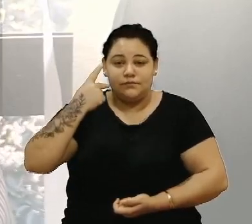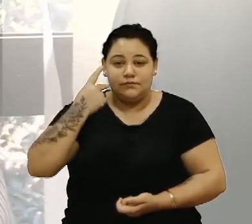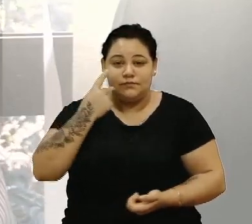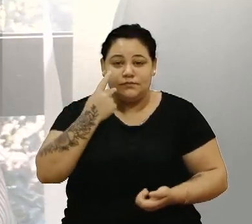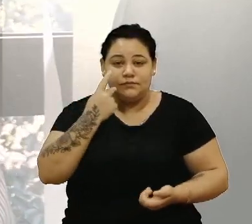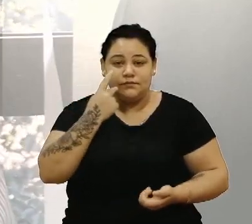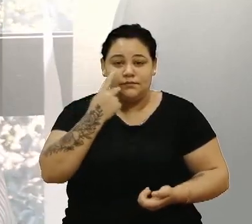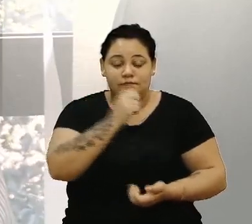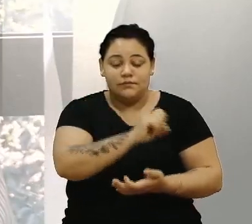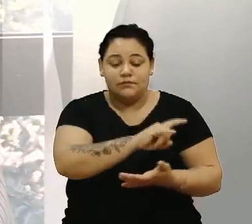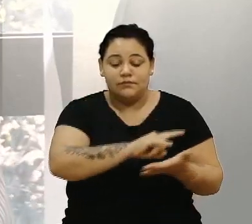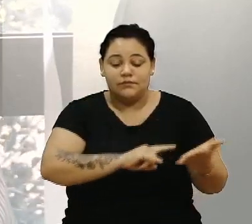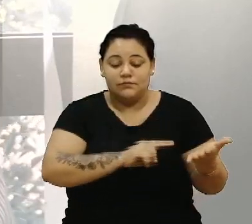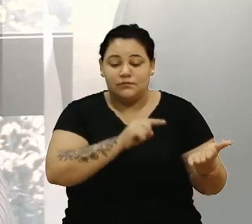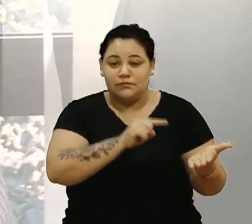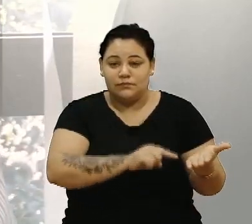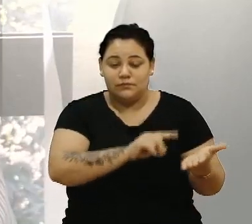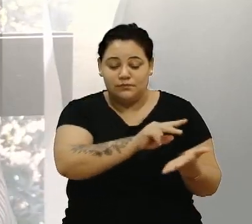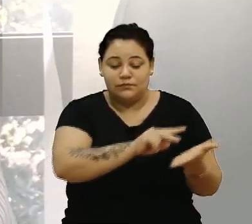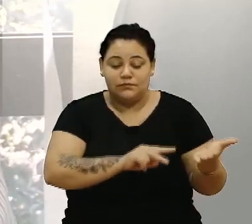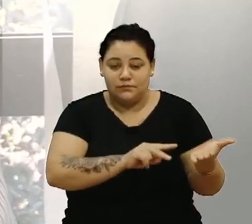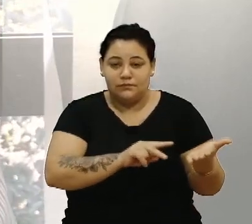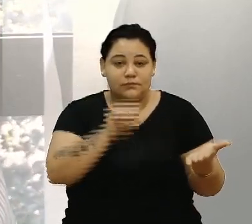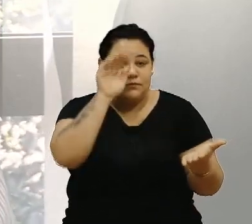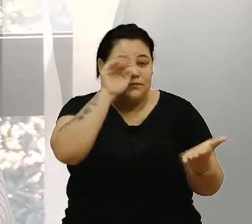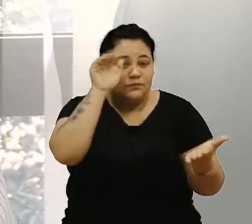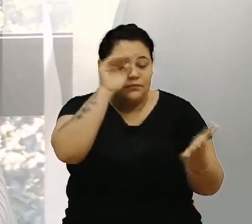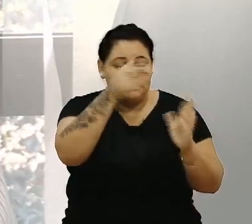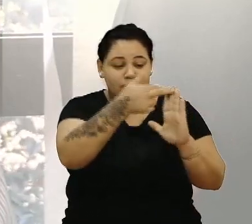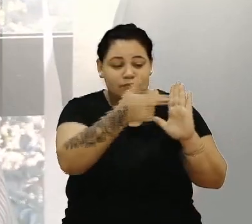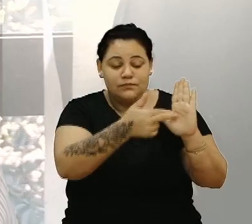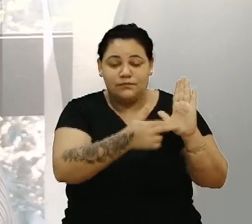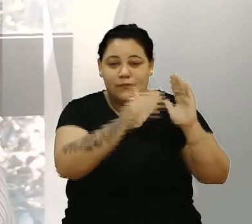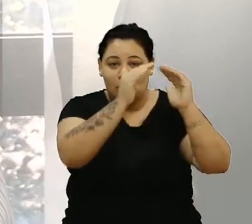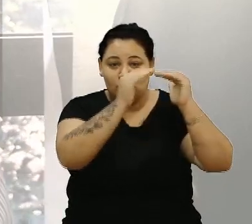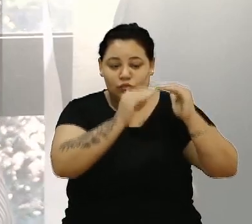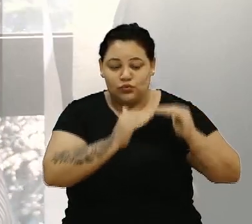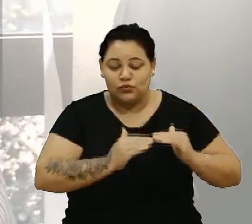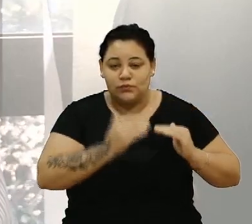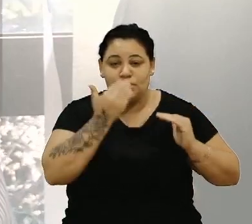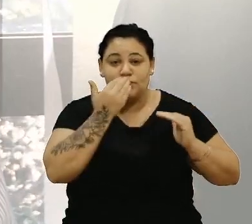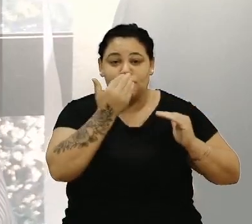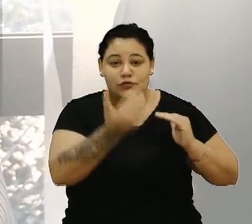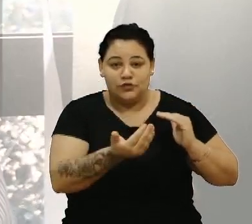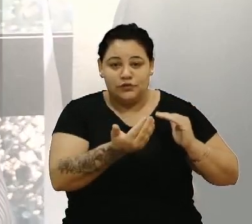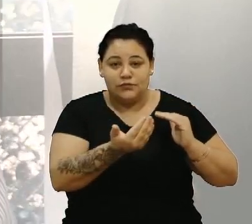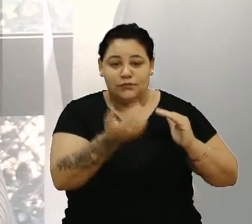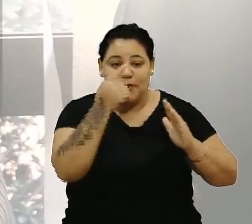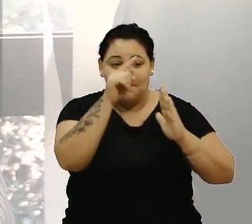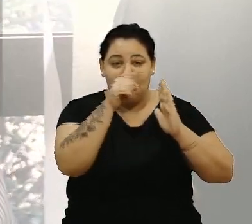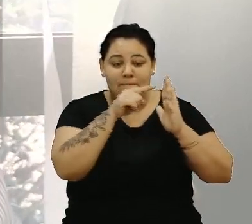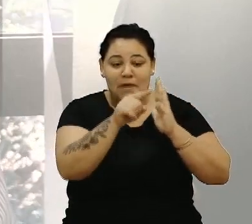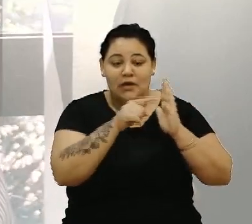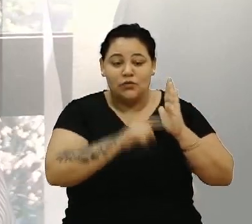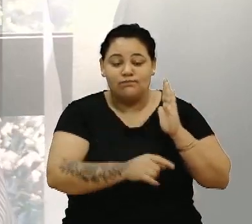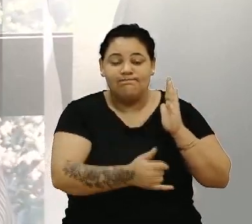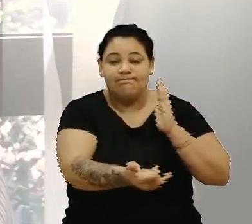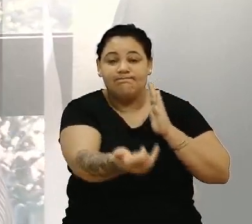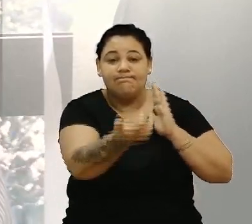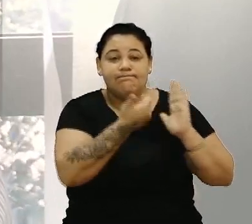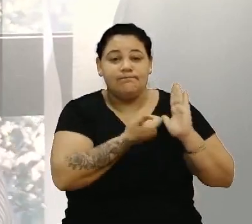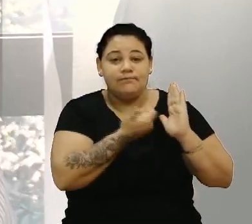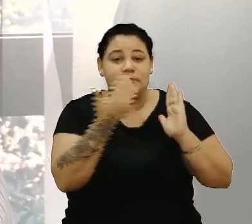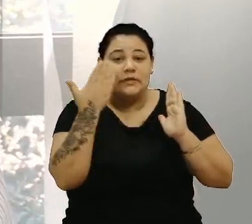subscrevem, observadas as disposições regimentais, solicitam as seguintes informações sobre a atuação